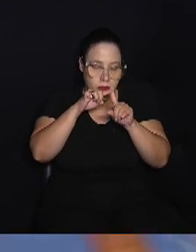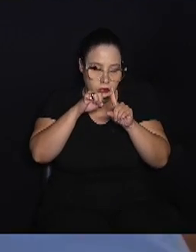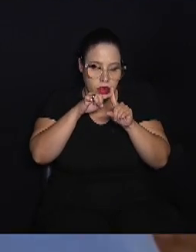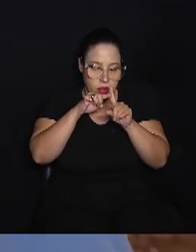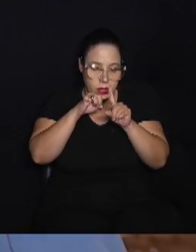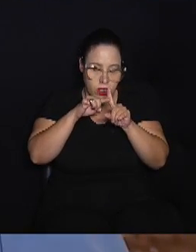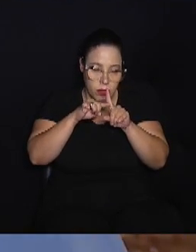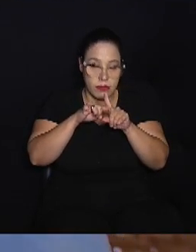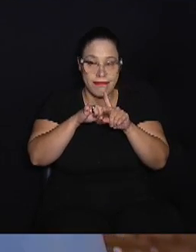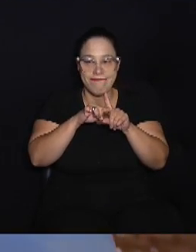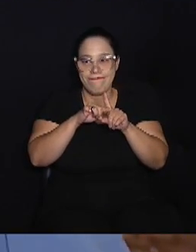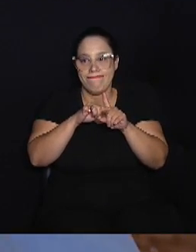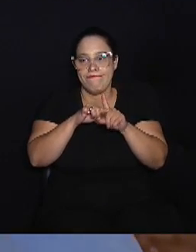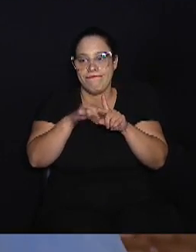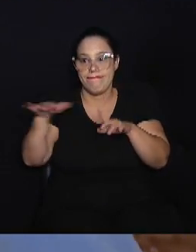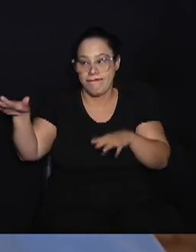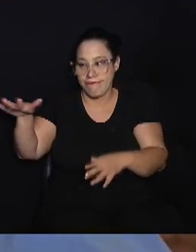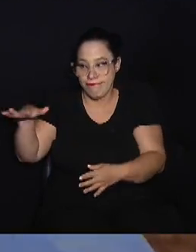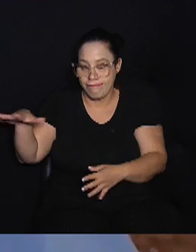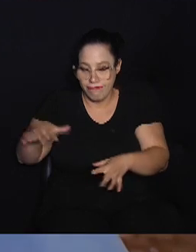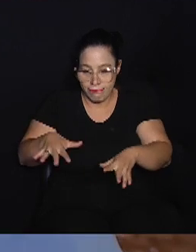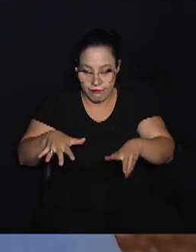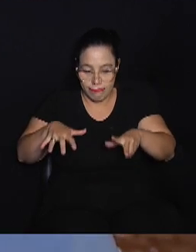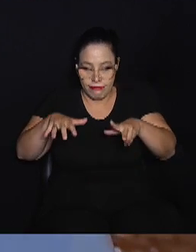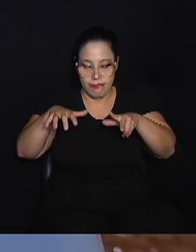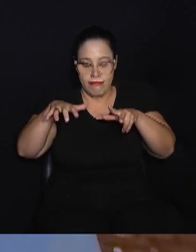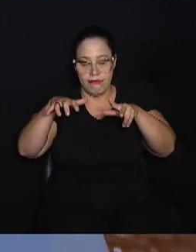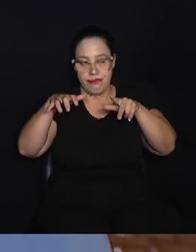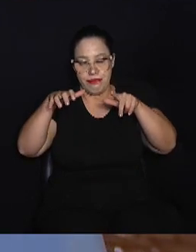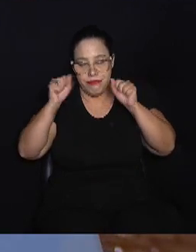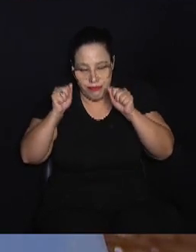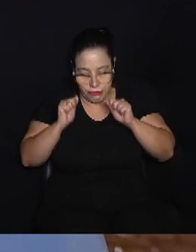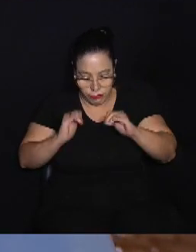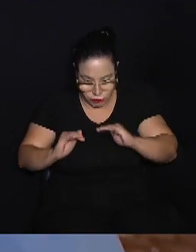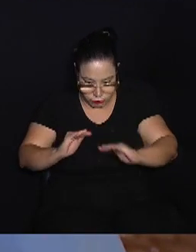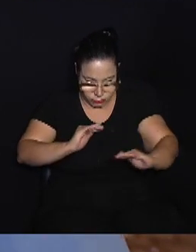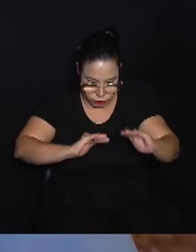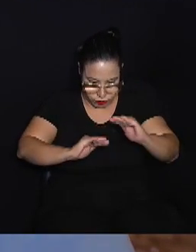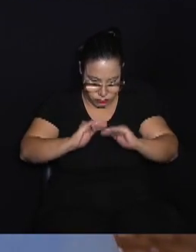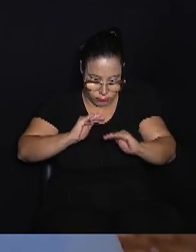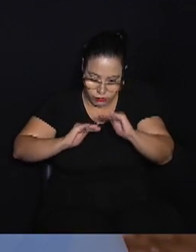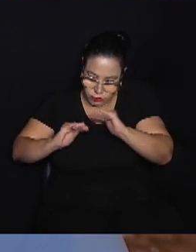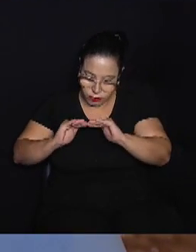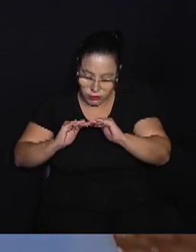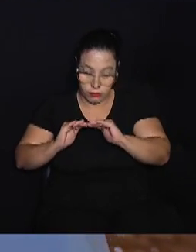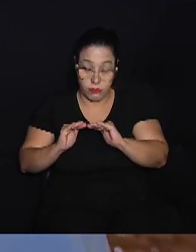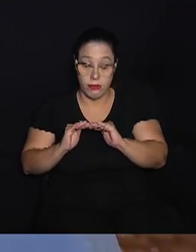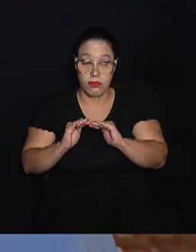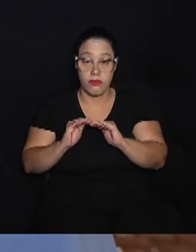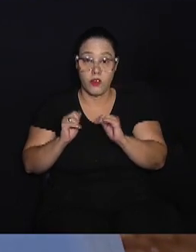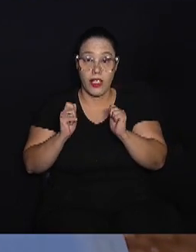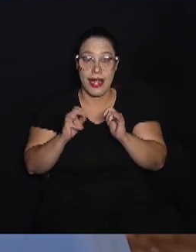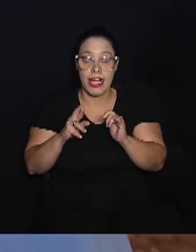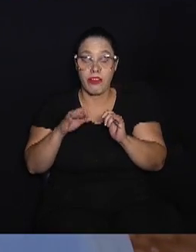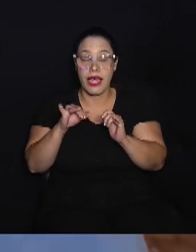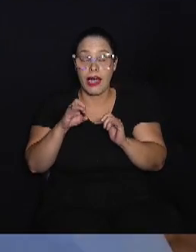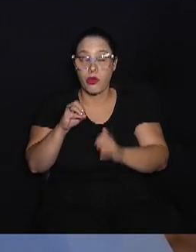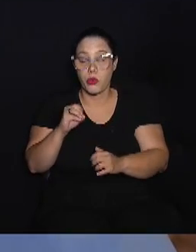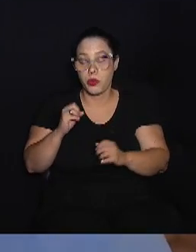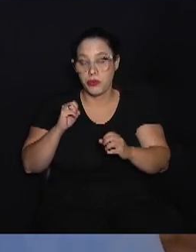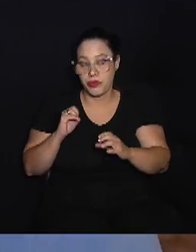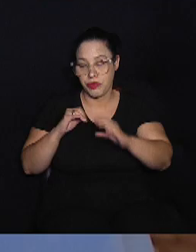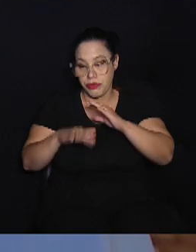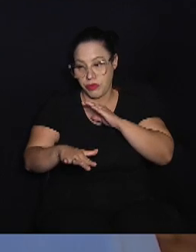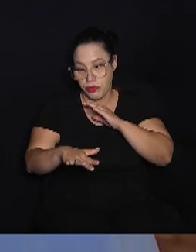de relação à parte externa. Então ele capta um ar externo, passa por esse processo e aí é resfriado. Então jogando um ar para